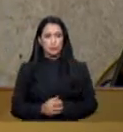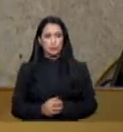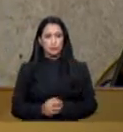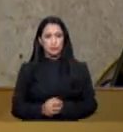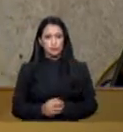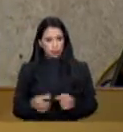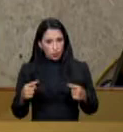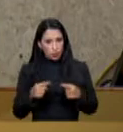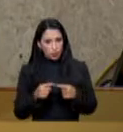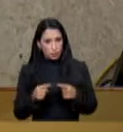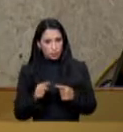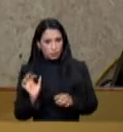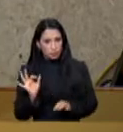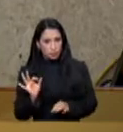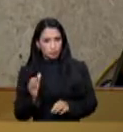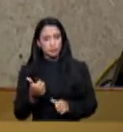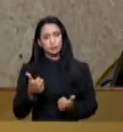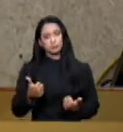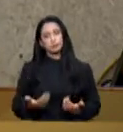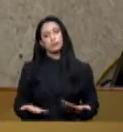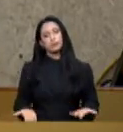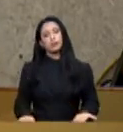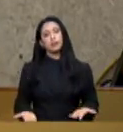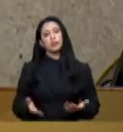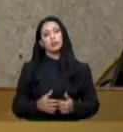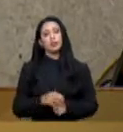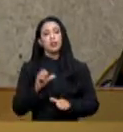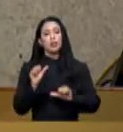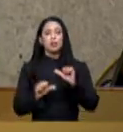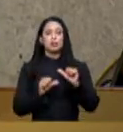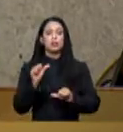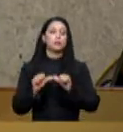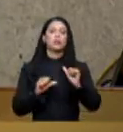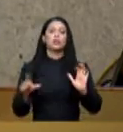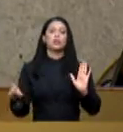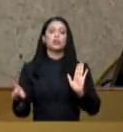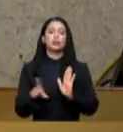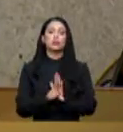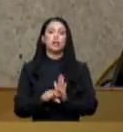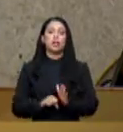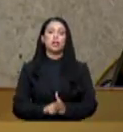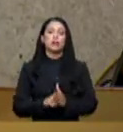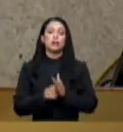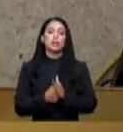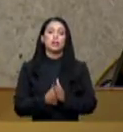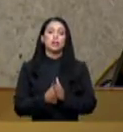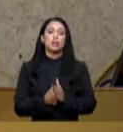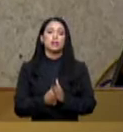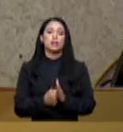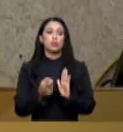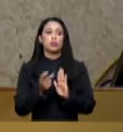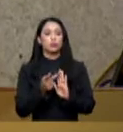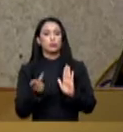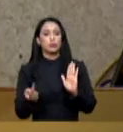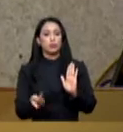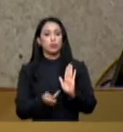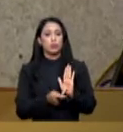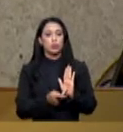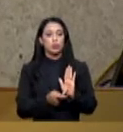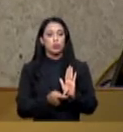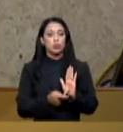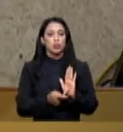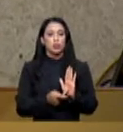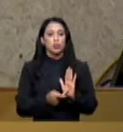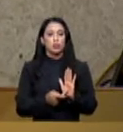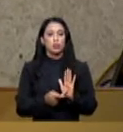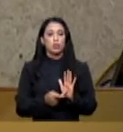De acordo? Então, passo agora das alterações à lei, à vedação ao contrato de programa